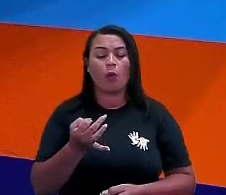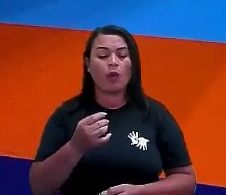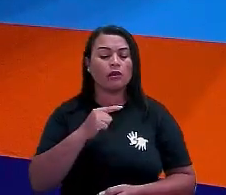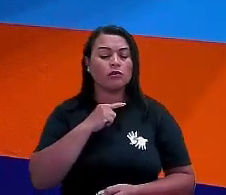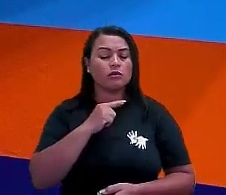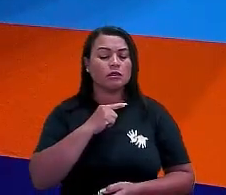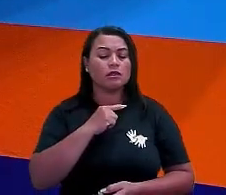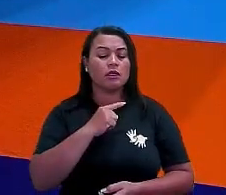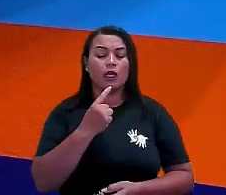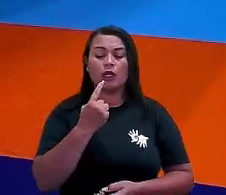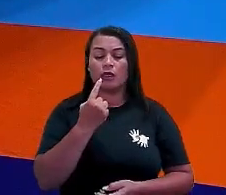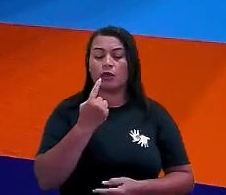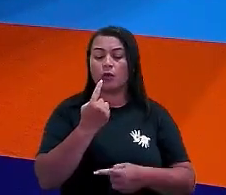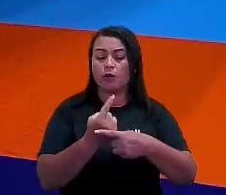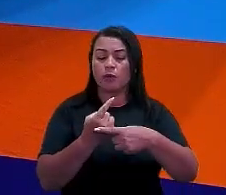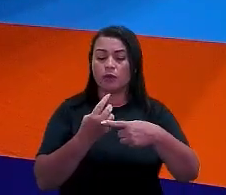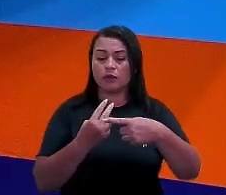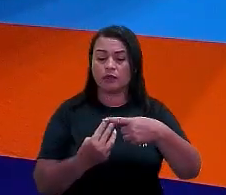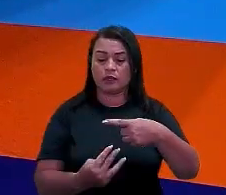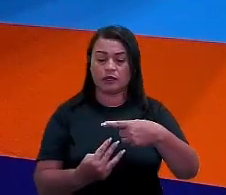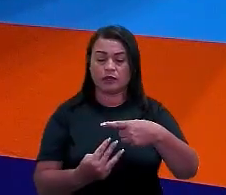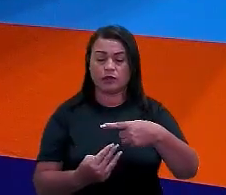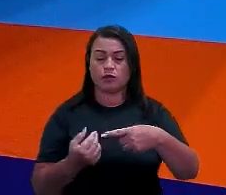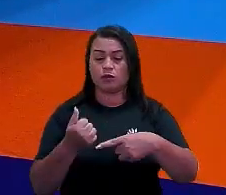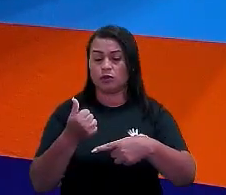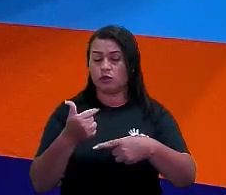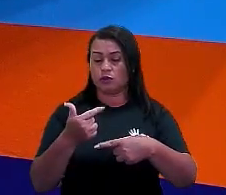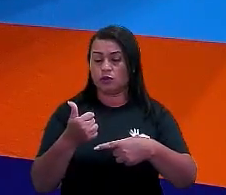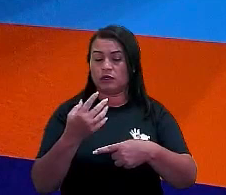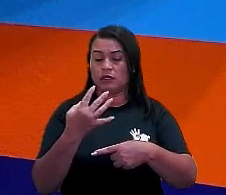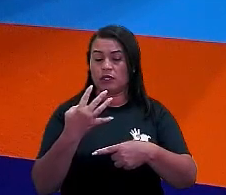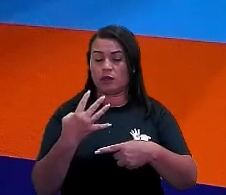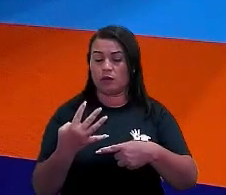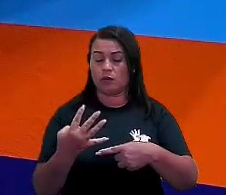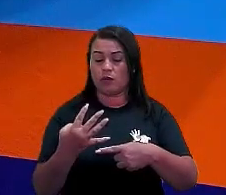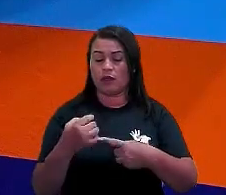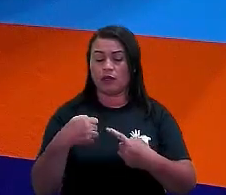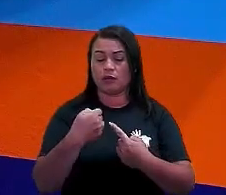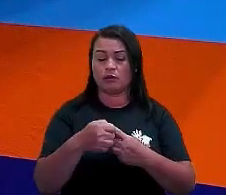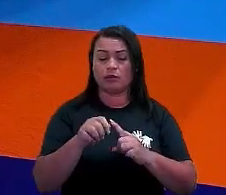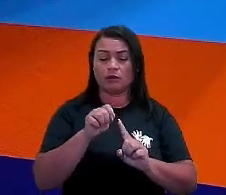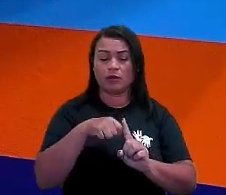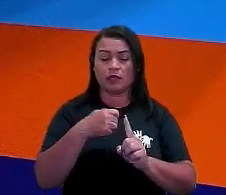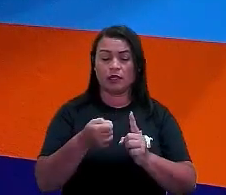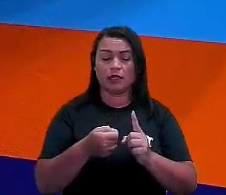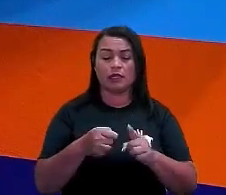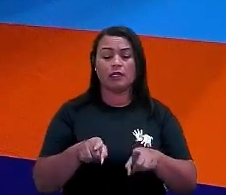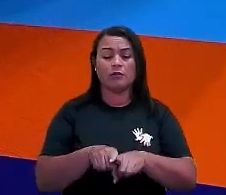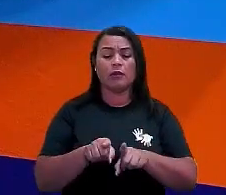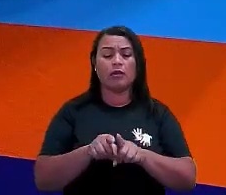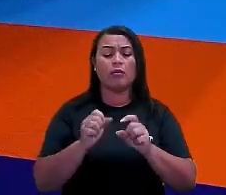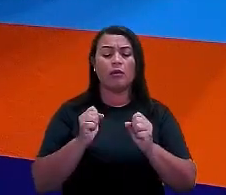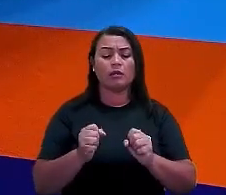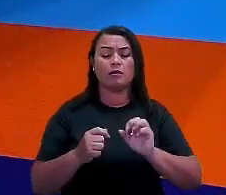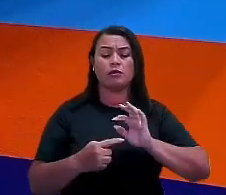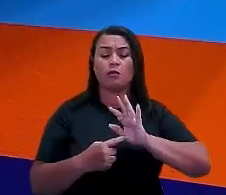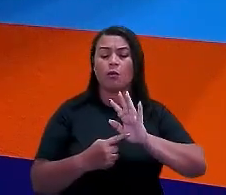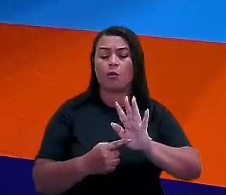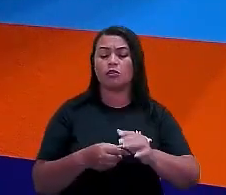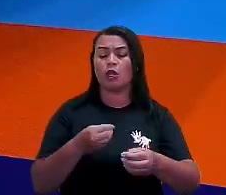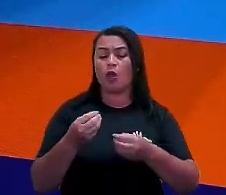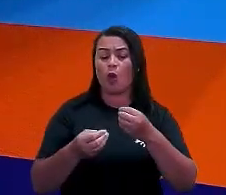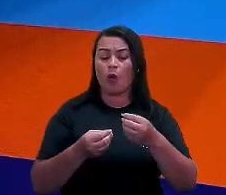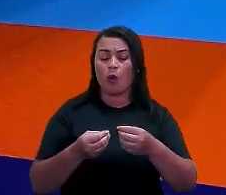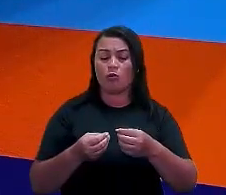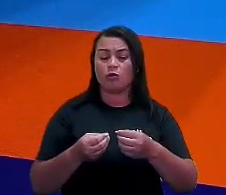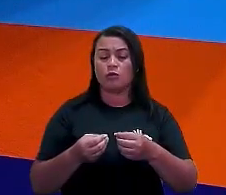Né? Eu tenho 1/3 de uma dúzia, que é 4, né? E aí, a gente também pode representar na